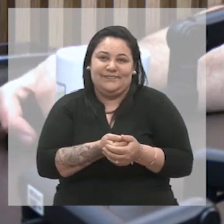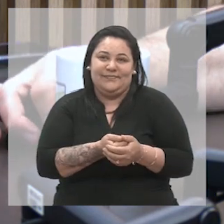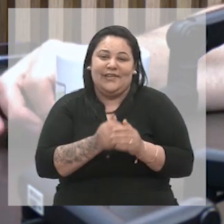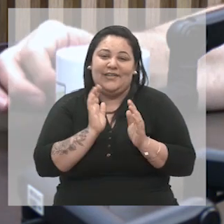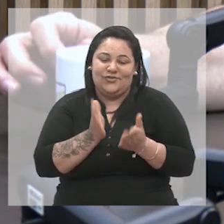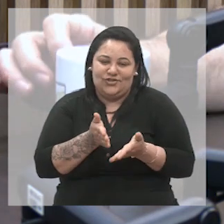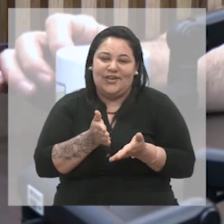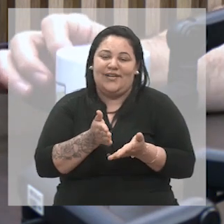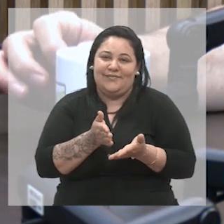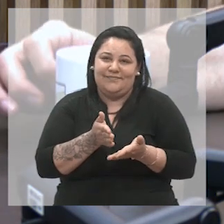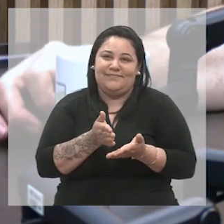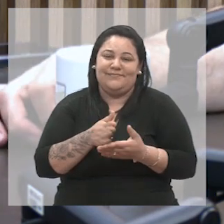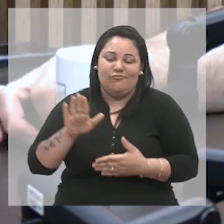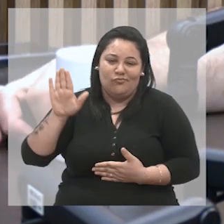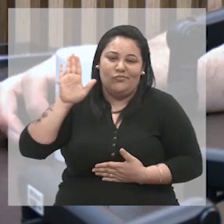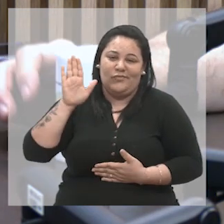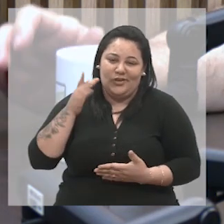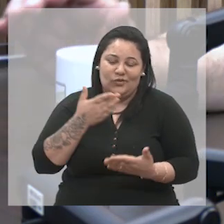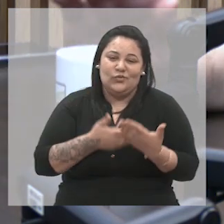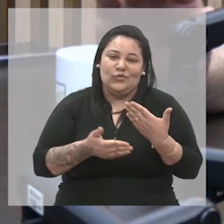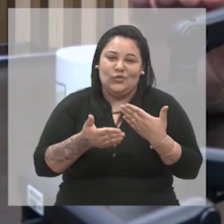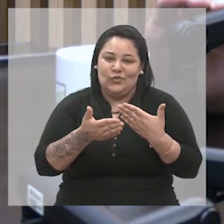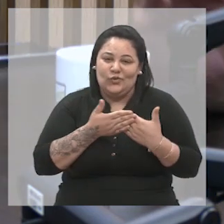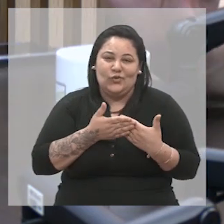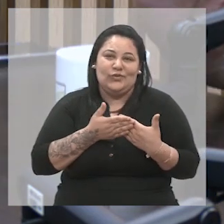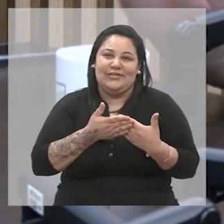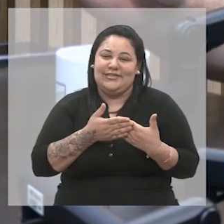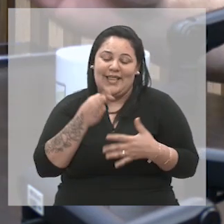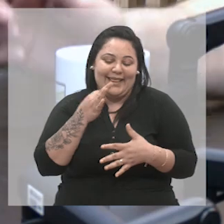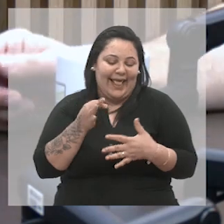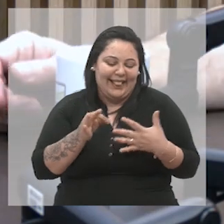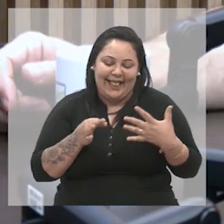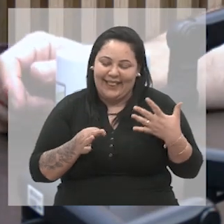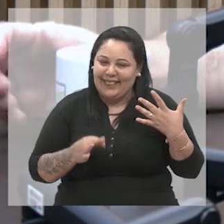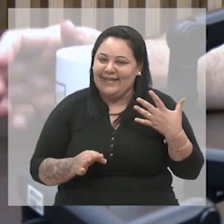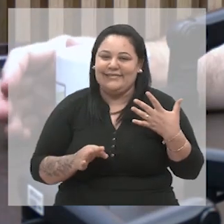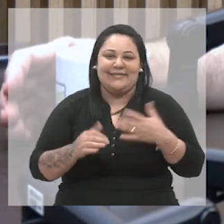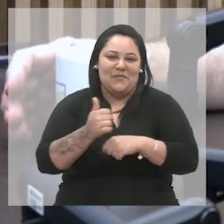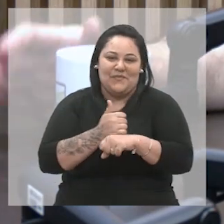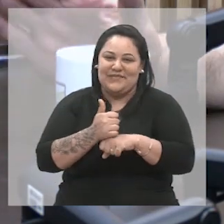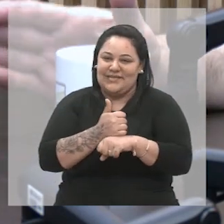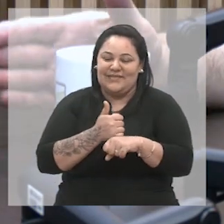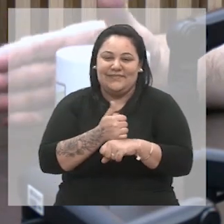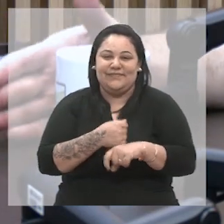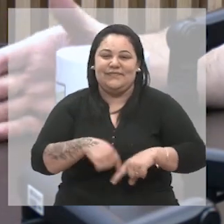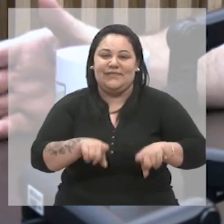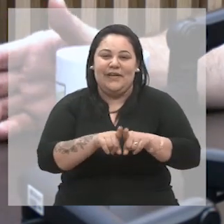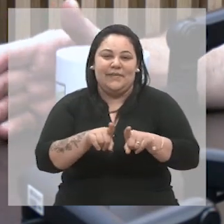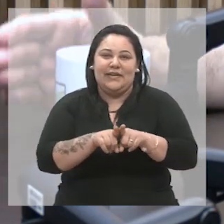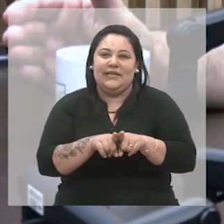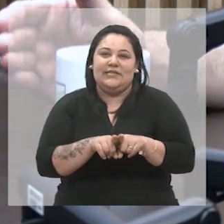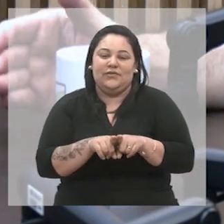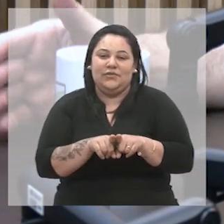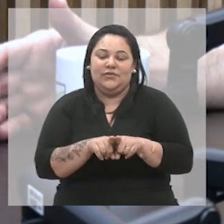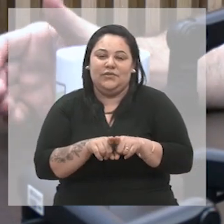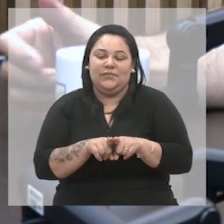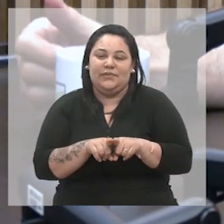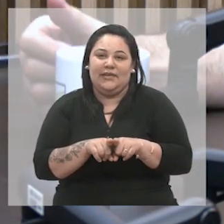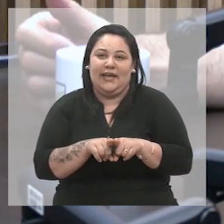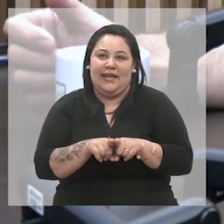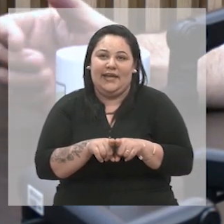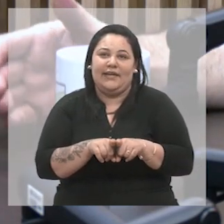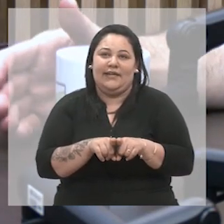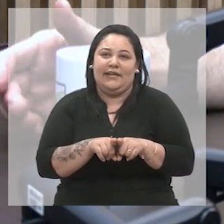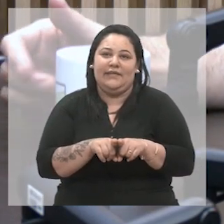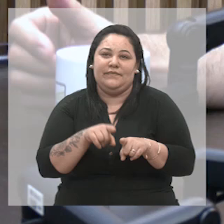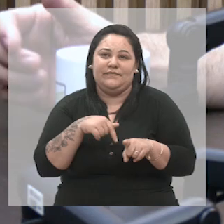Eu já cumpri com todas as facetas da profissão, né? Desde de professor de